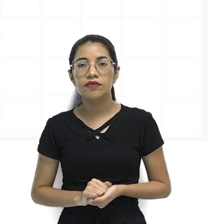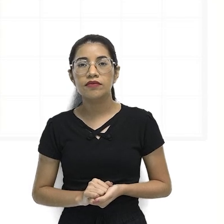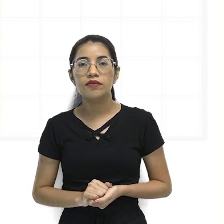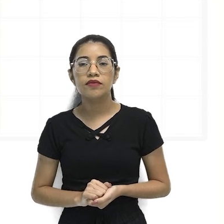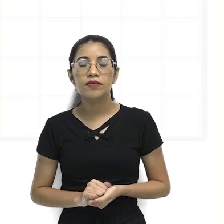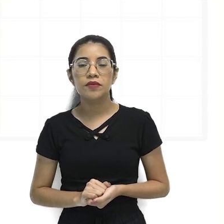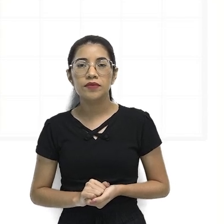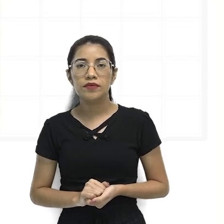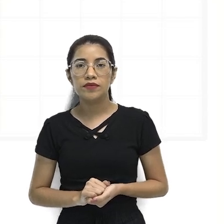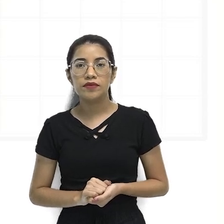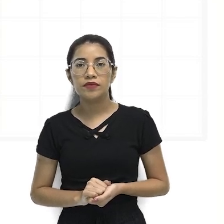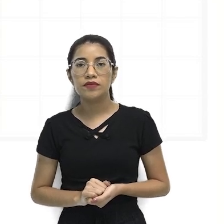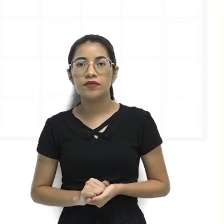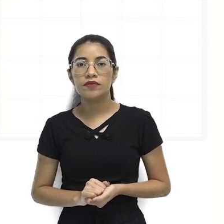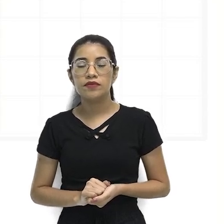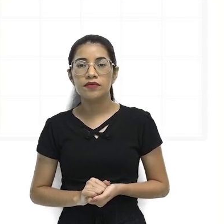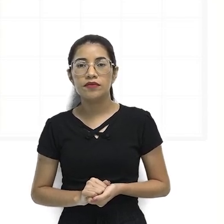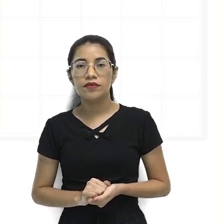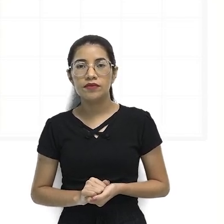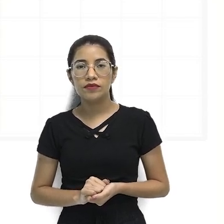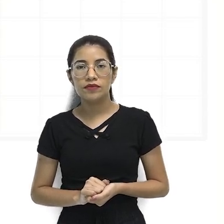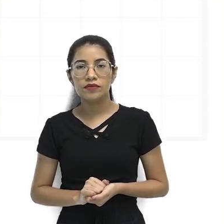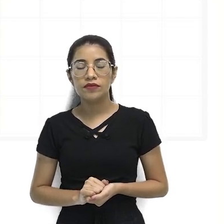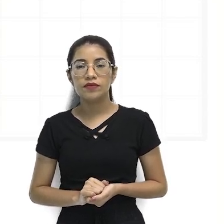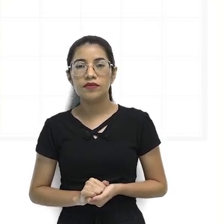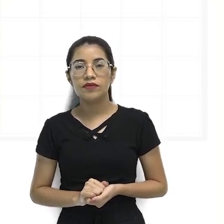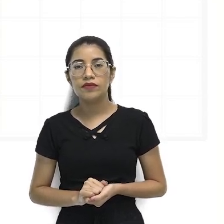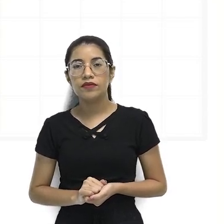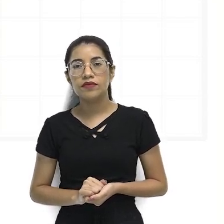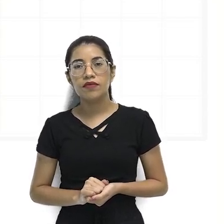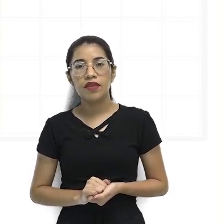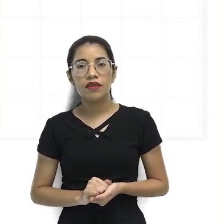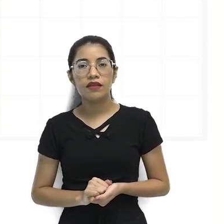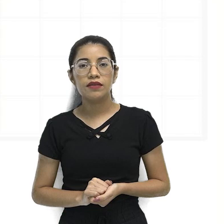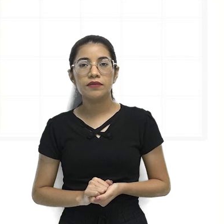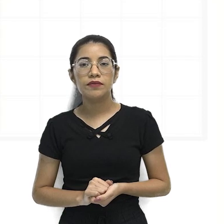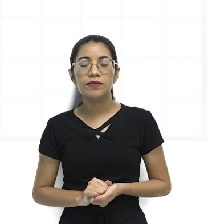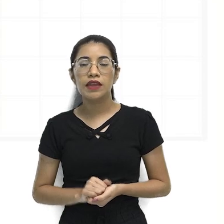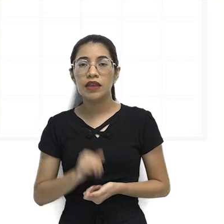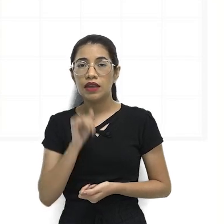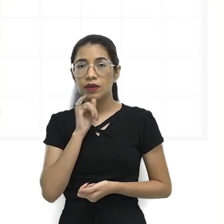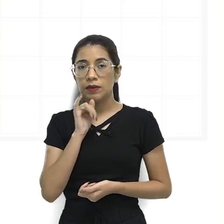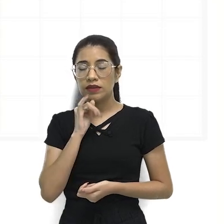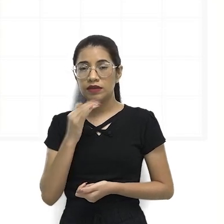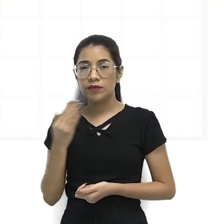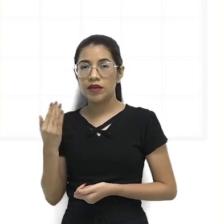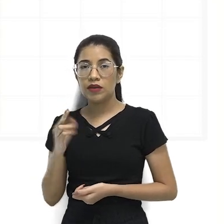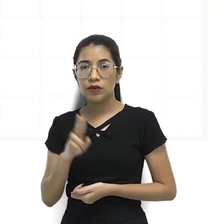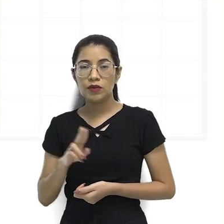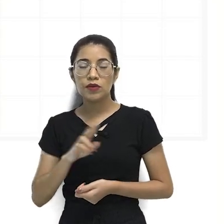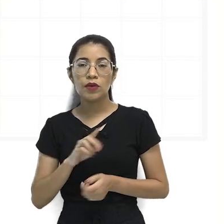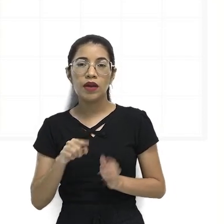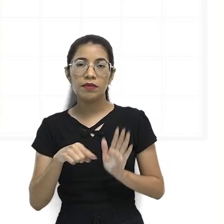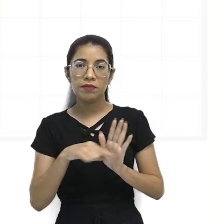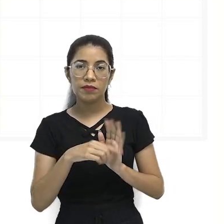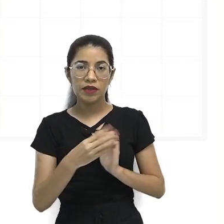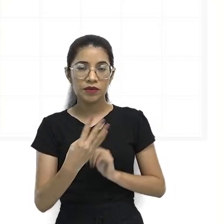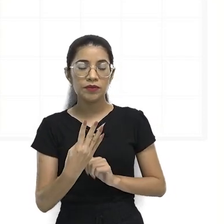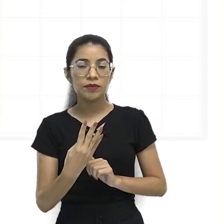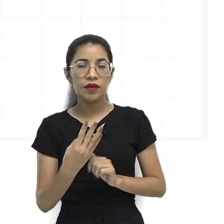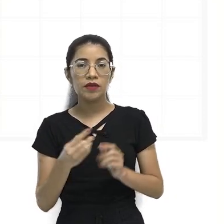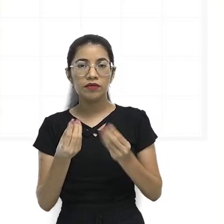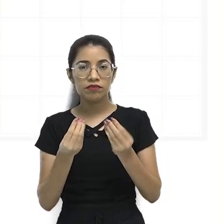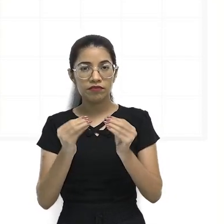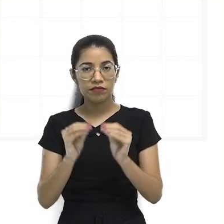menos 3, tá? E assim por diante. No caso ali ele usou o exemplo até o menos 4, então vamos colocar aqui até